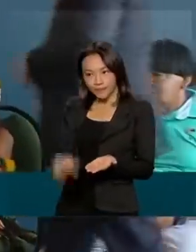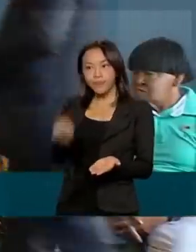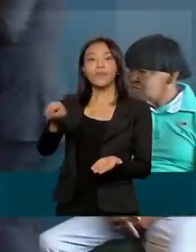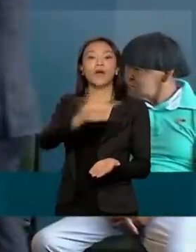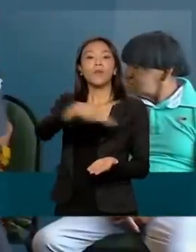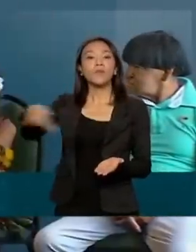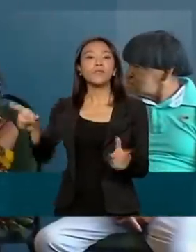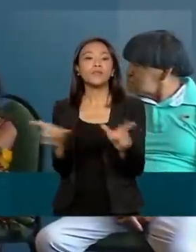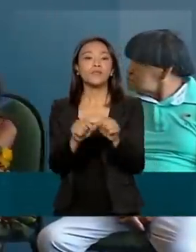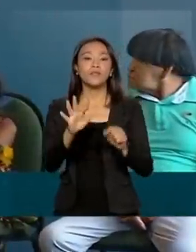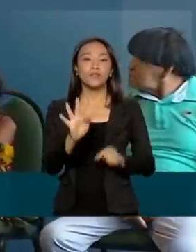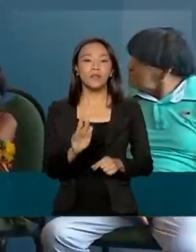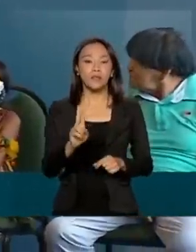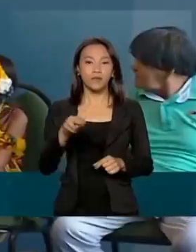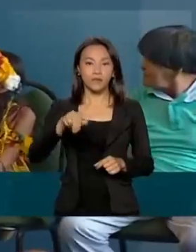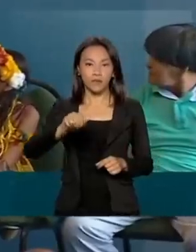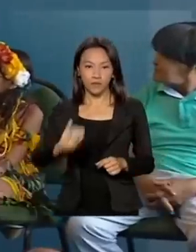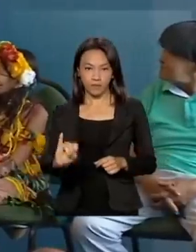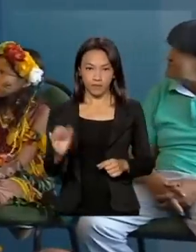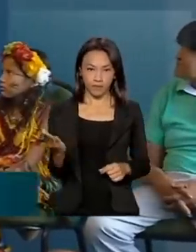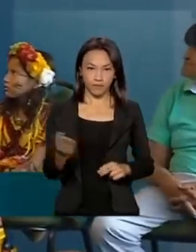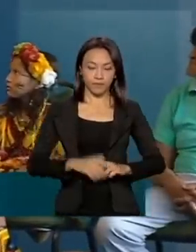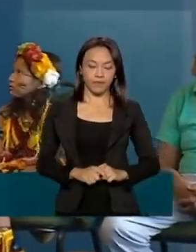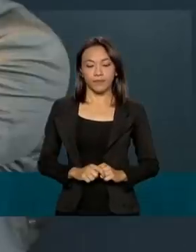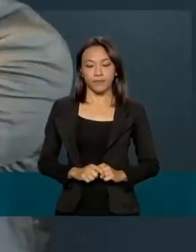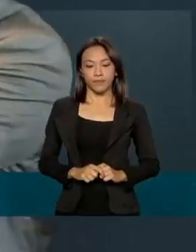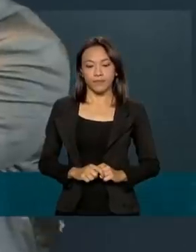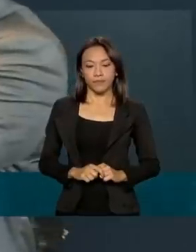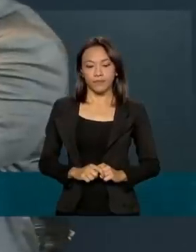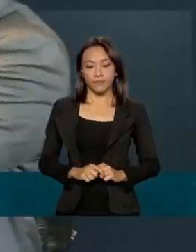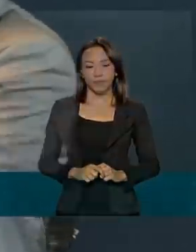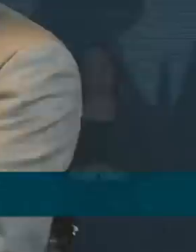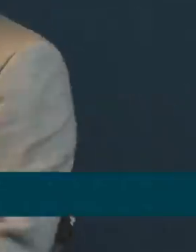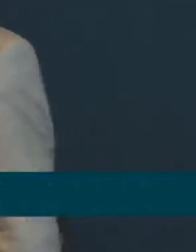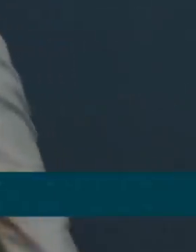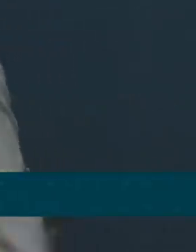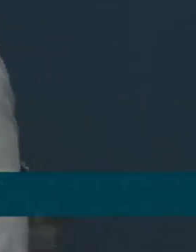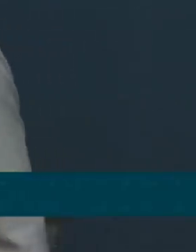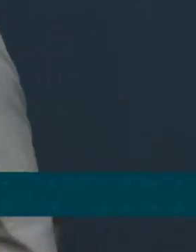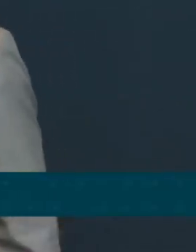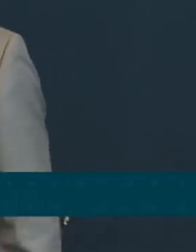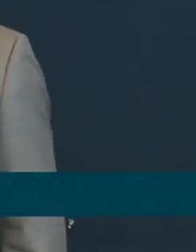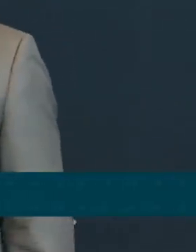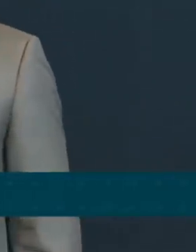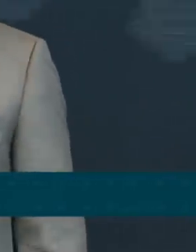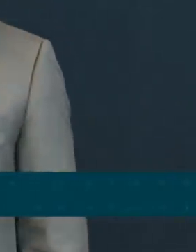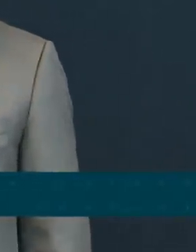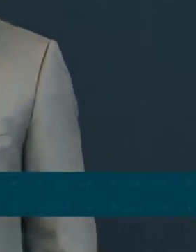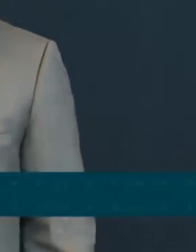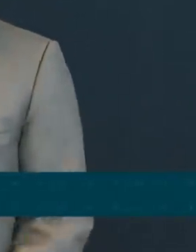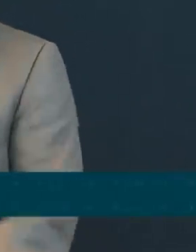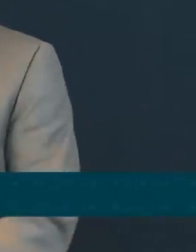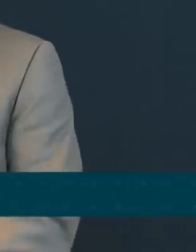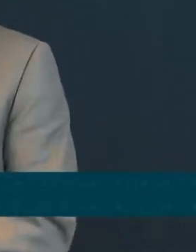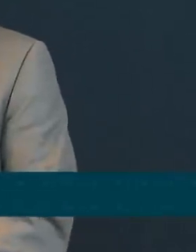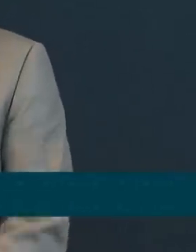pelos serviços relevantes em caráter altruísticos relacionados com o bem-estar a proteção EA defesa das Comunidades indígenas